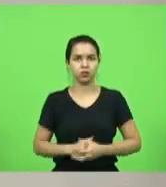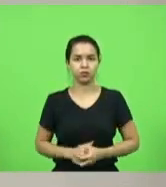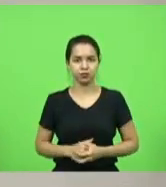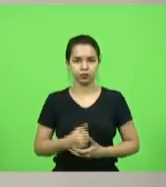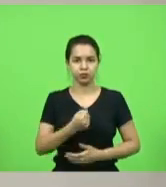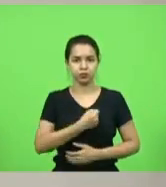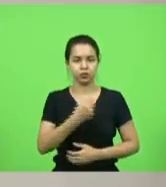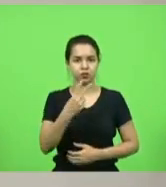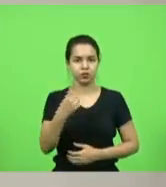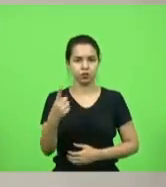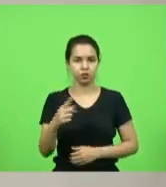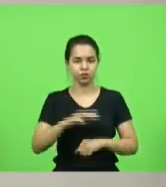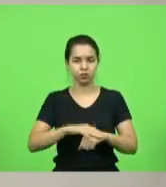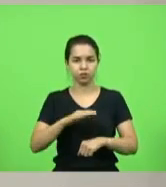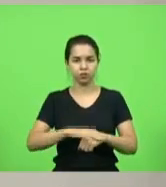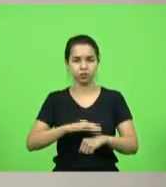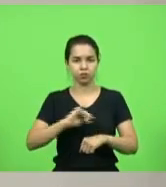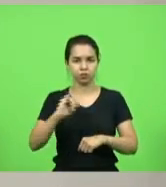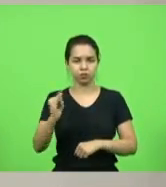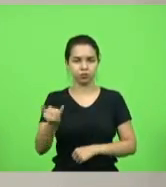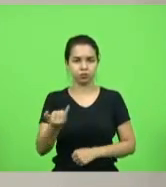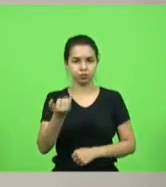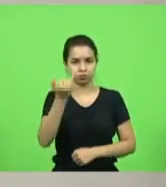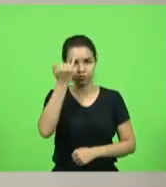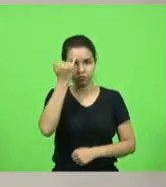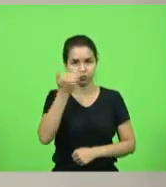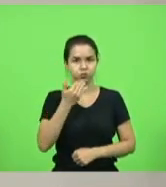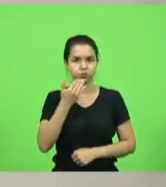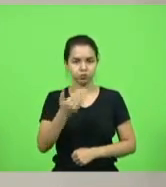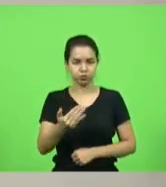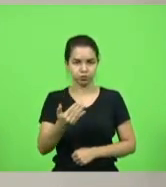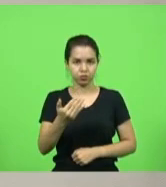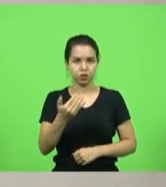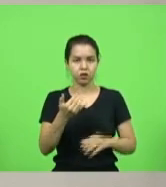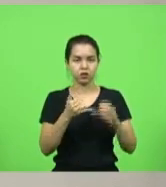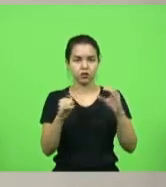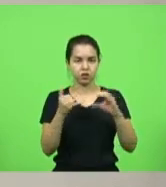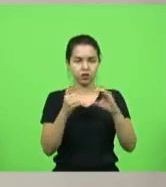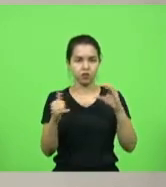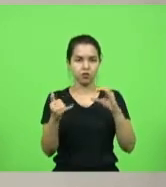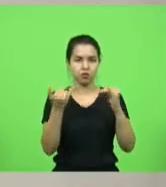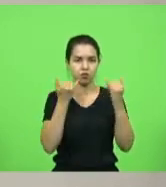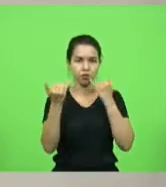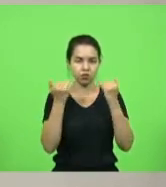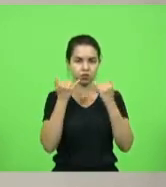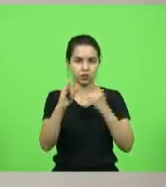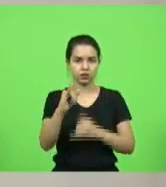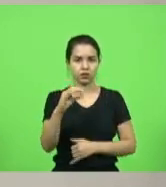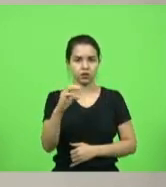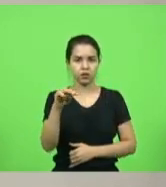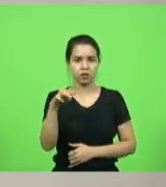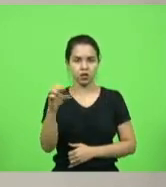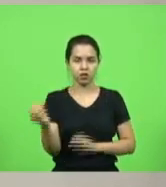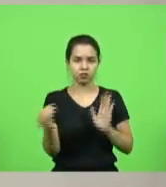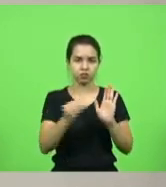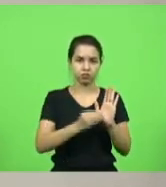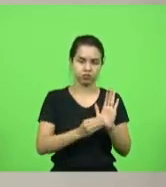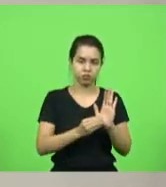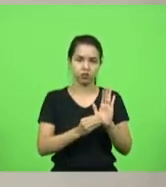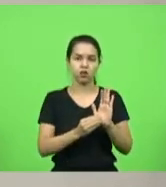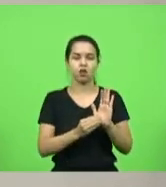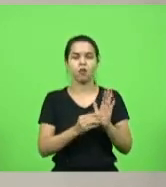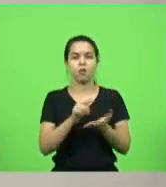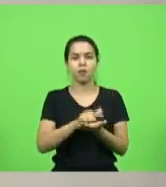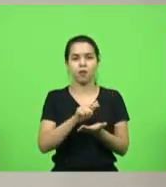autor deputado Jair Mioto, solicitando à Celesc informações acerca da incidência do ICMS na conta de energia. Em discussão.